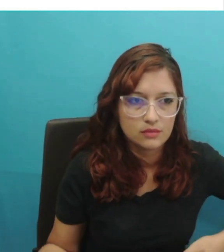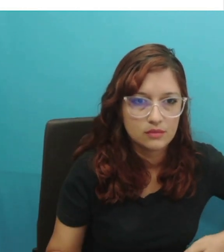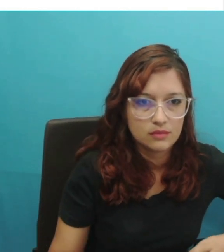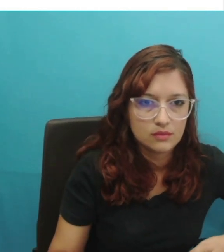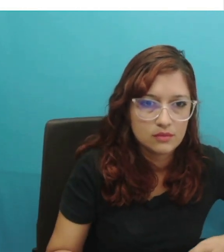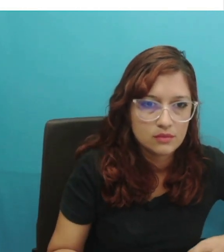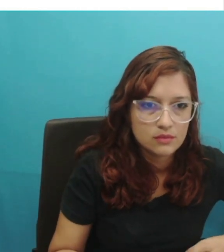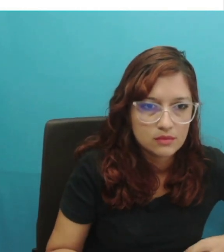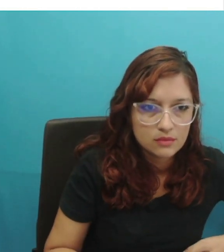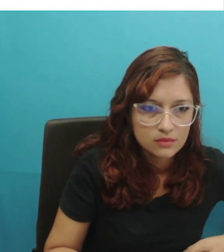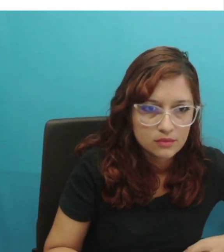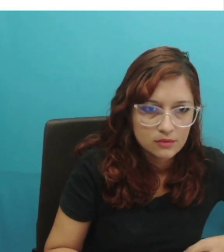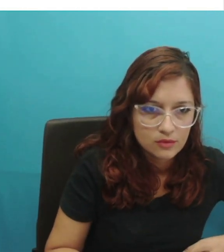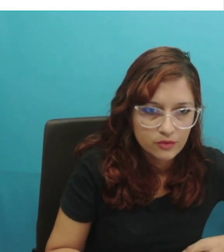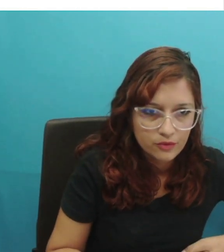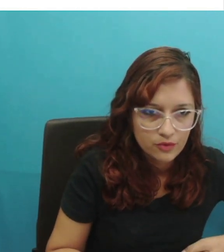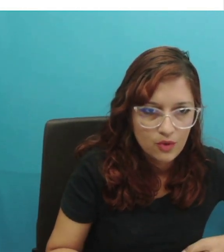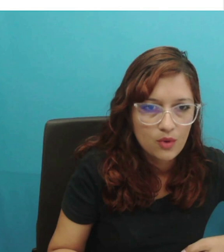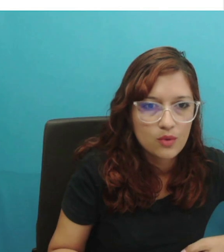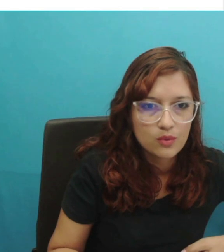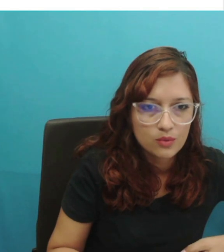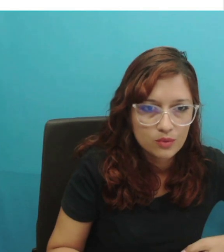com dois verbos também.